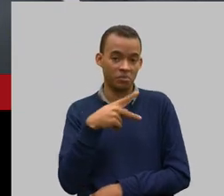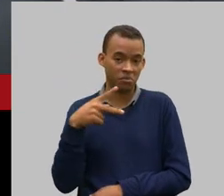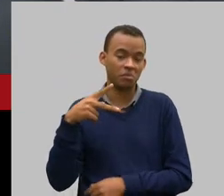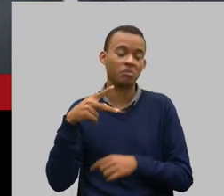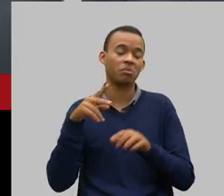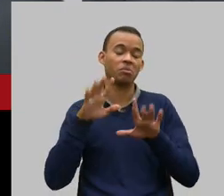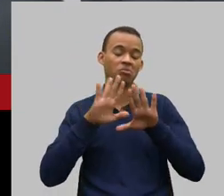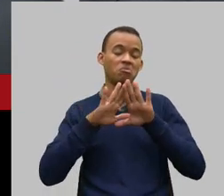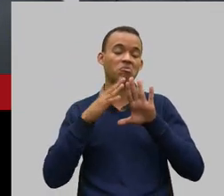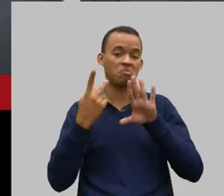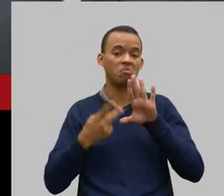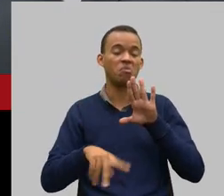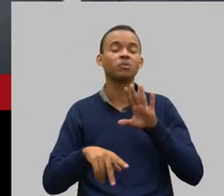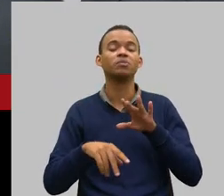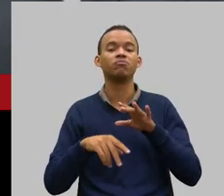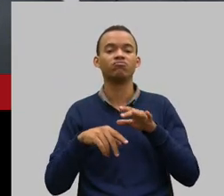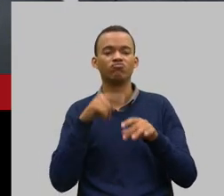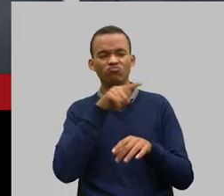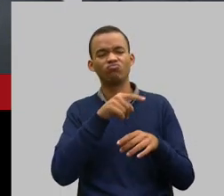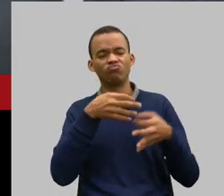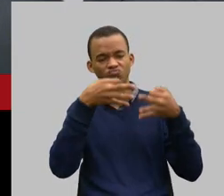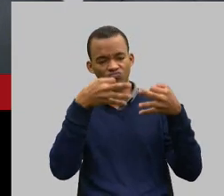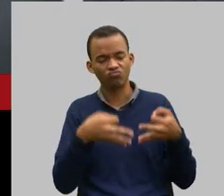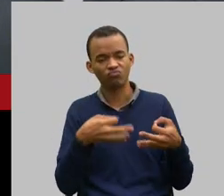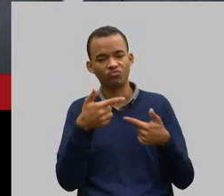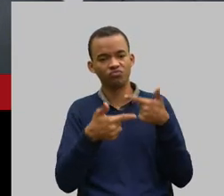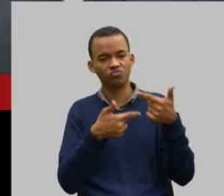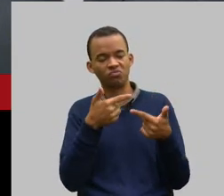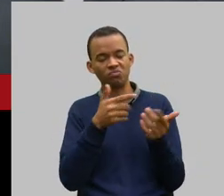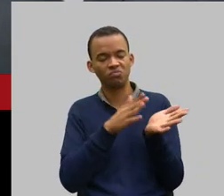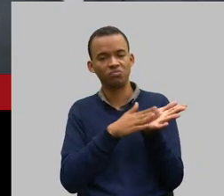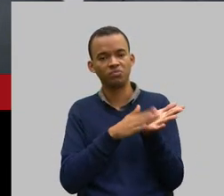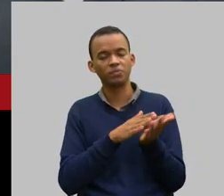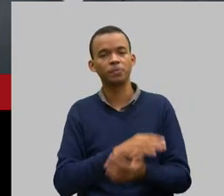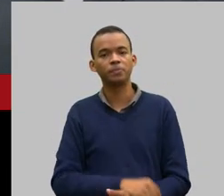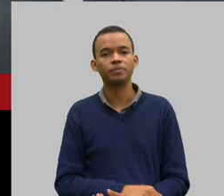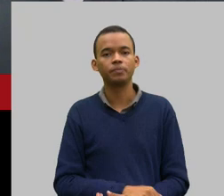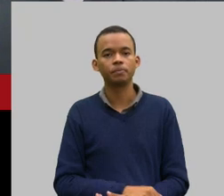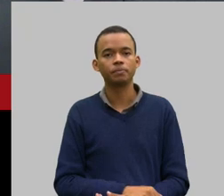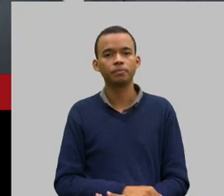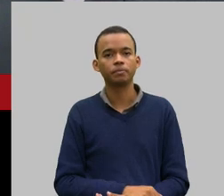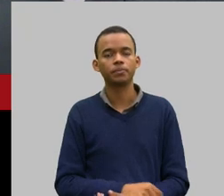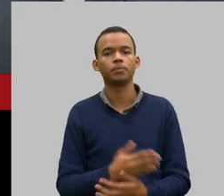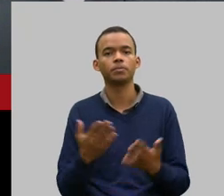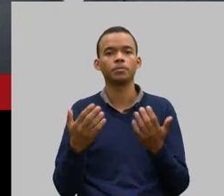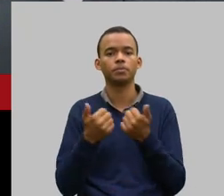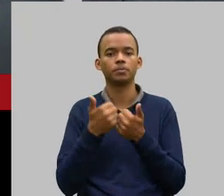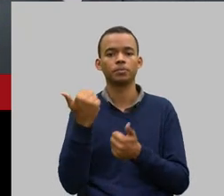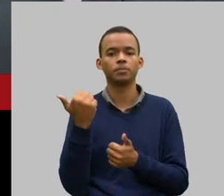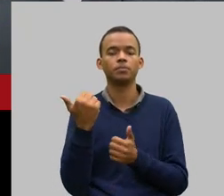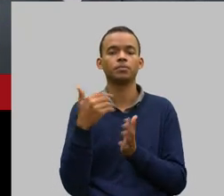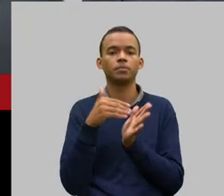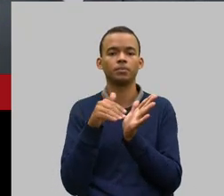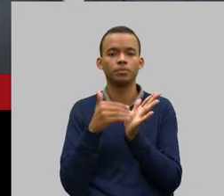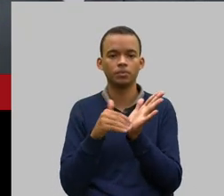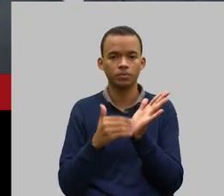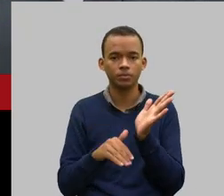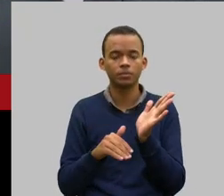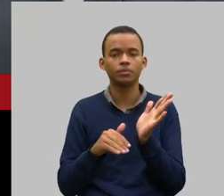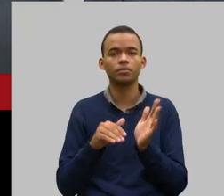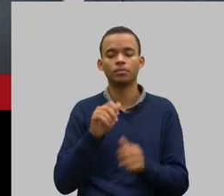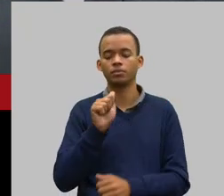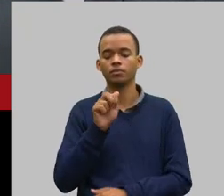palavra agora o nosso primiro secretário n Antônio casares que vai falar também da